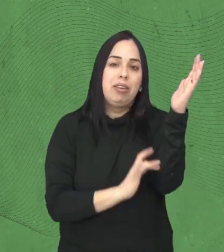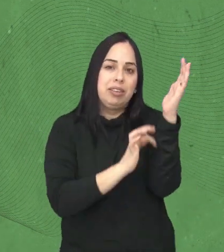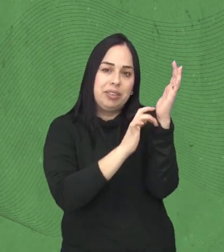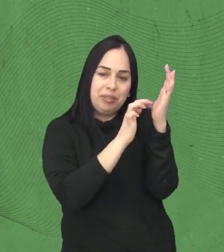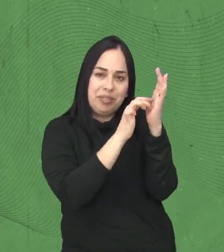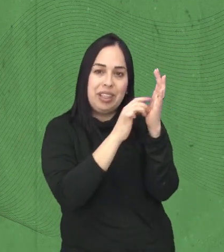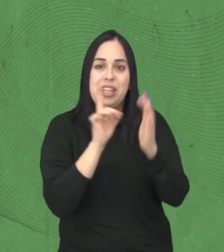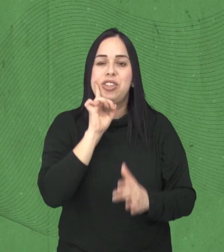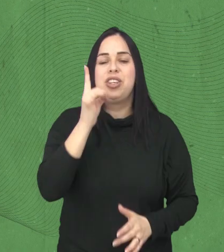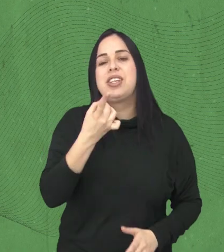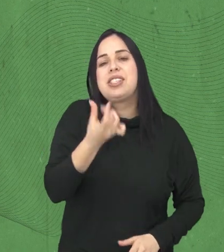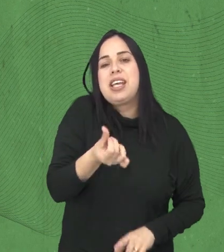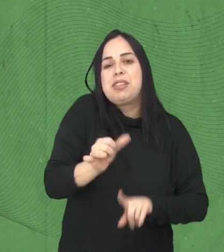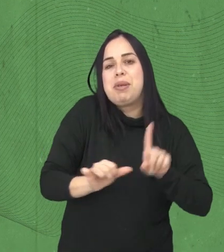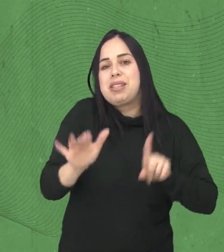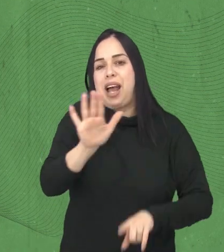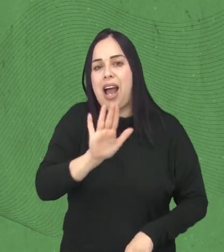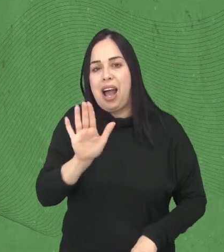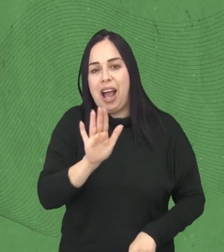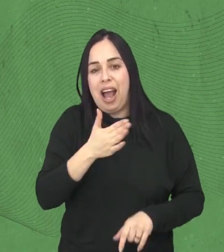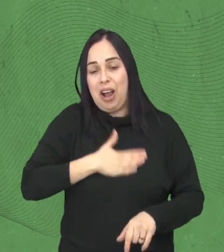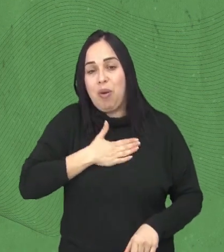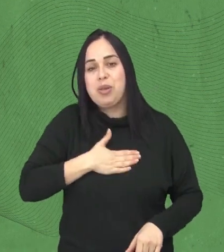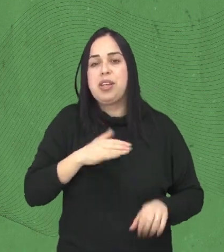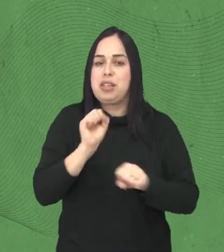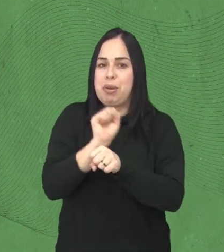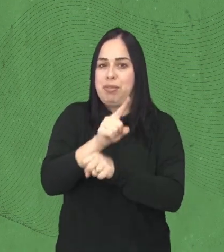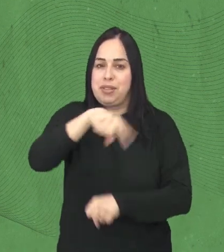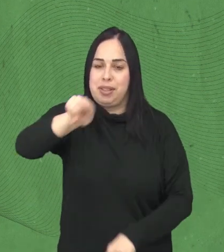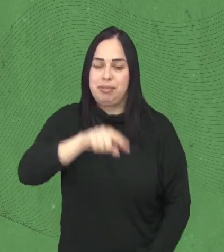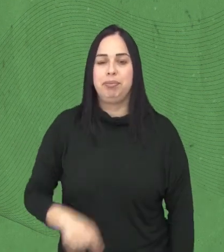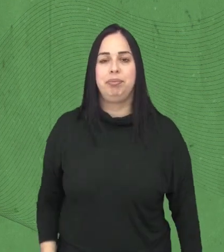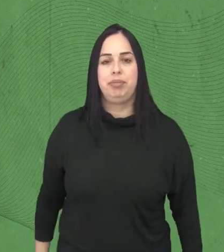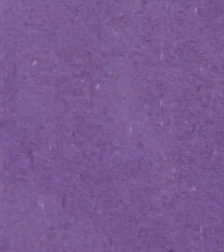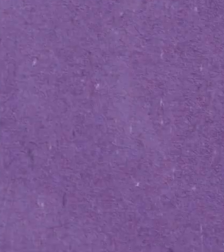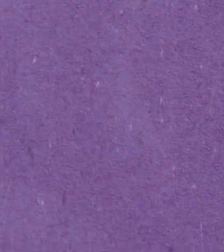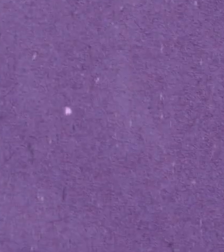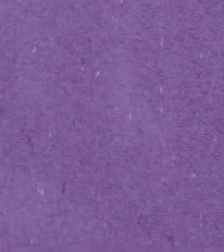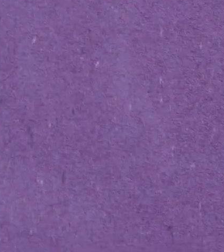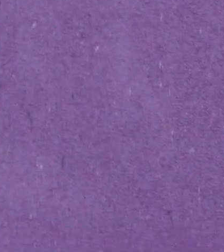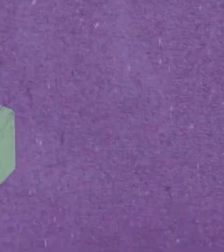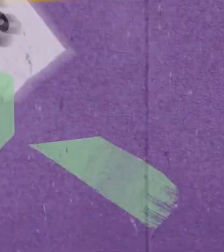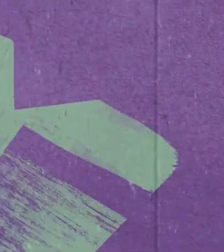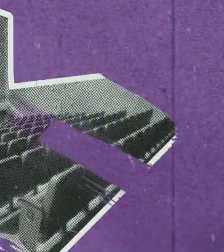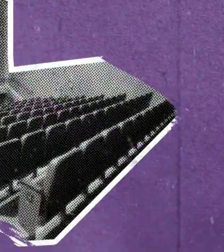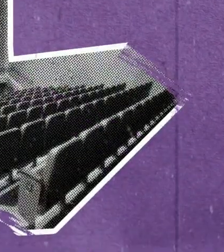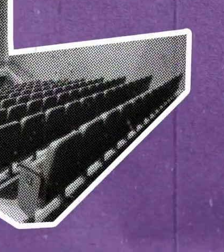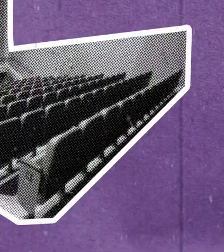X-Rock no Parque Vicentina Aranha, dia 6 de agosto. Espero todos vocês lá. We'll be right back.